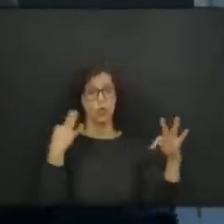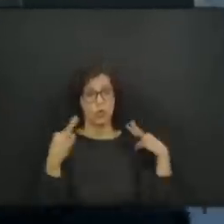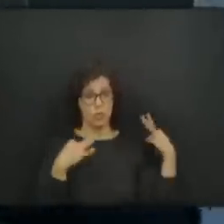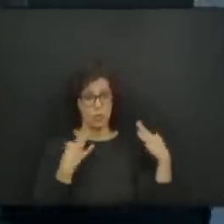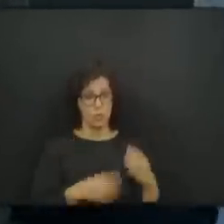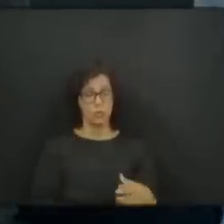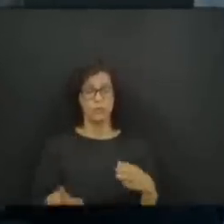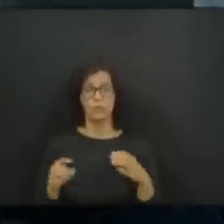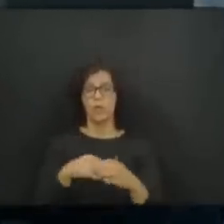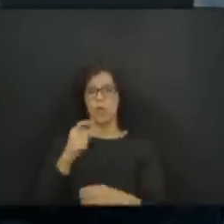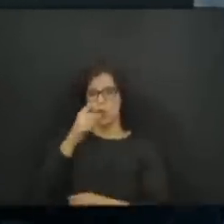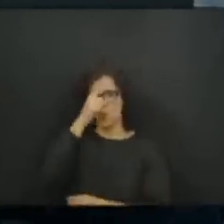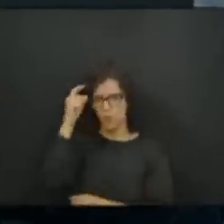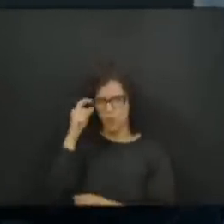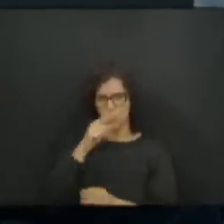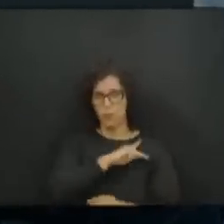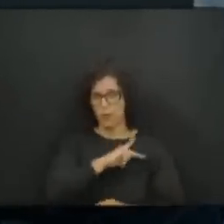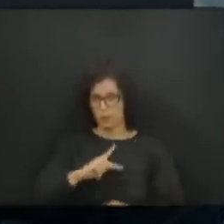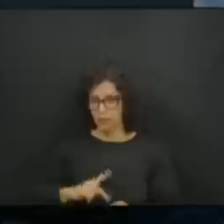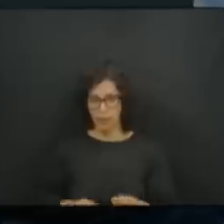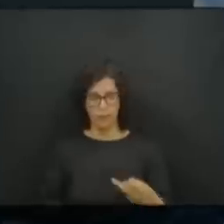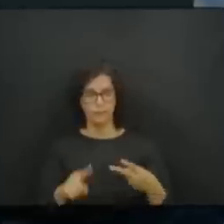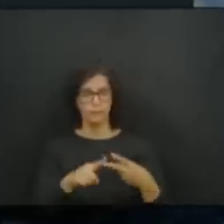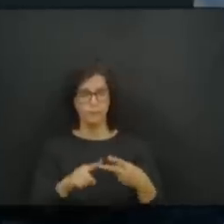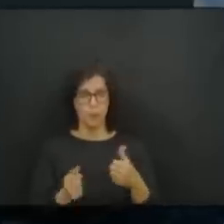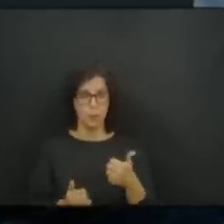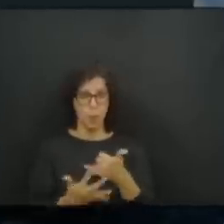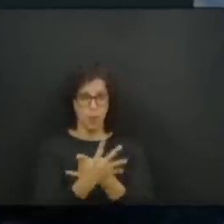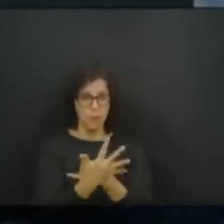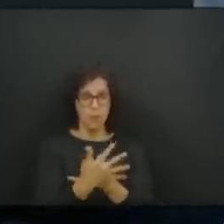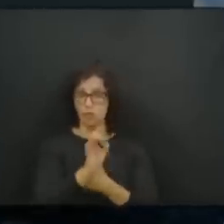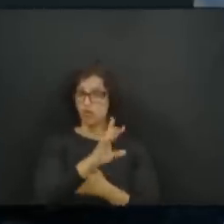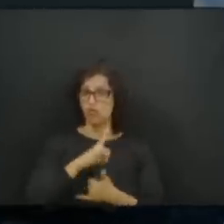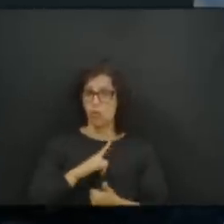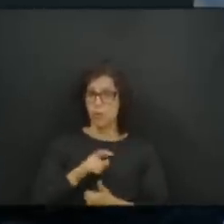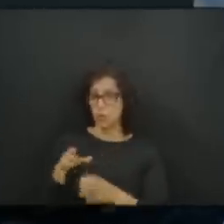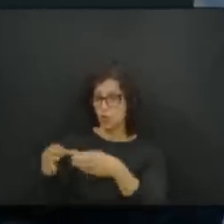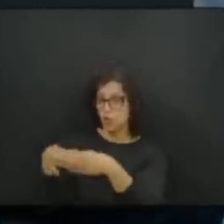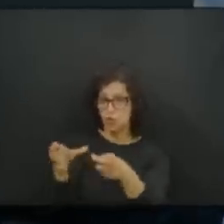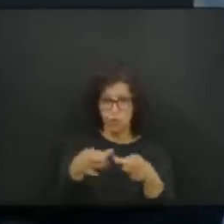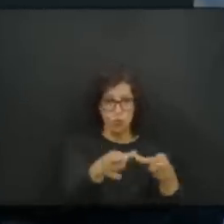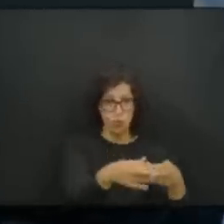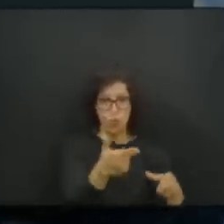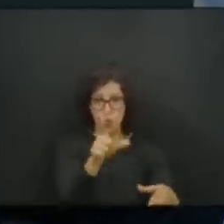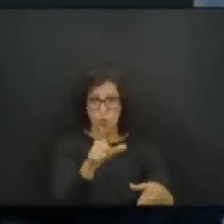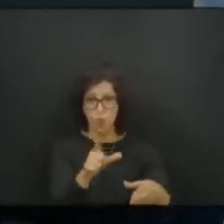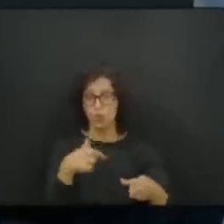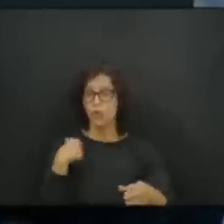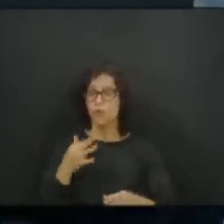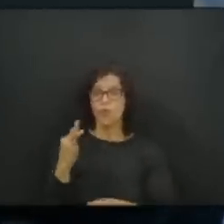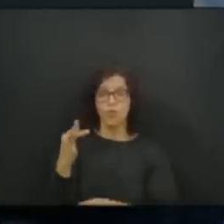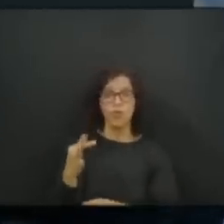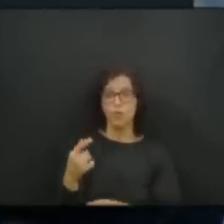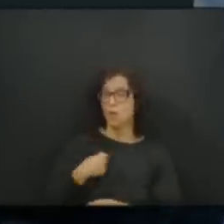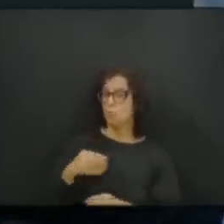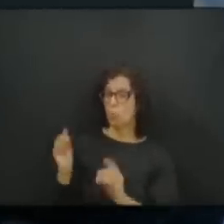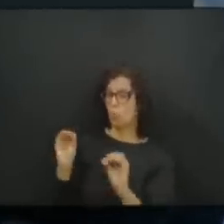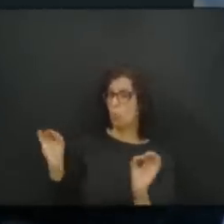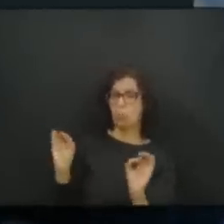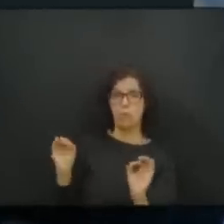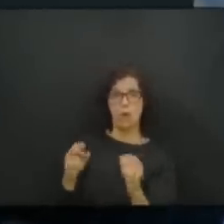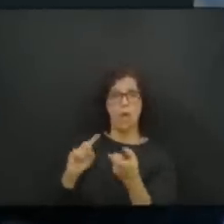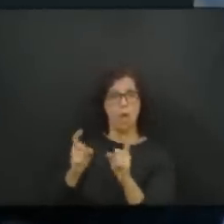turismo Deputado Fruit que a Preside pelo meio ambiente mas também outras comissões já estão previstas e não foram